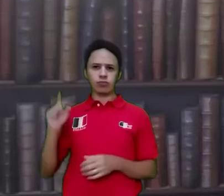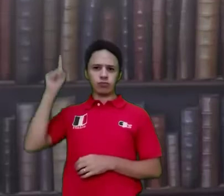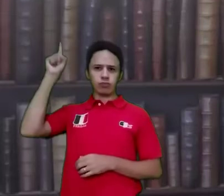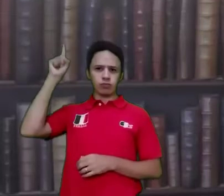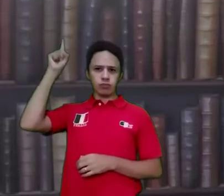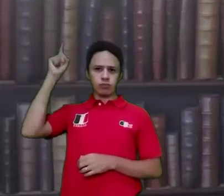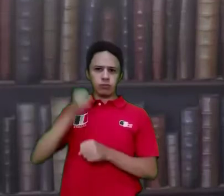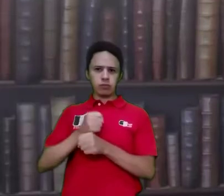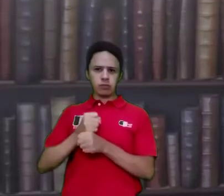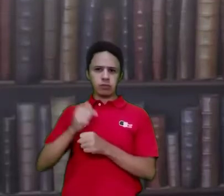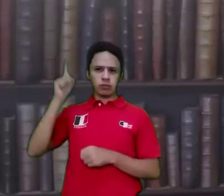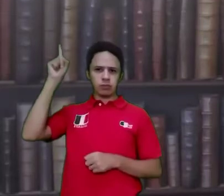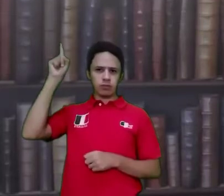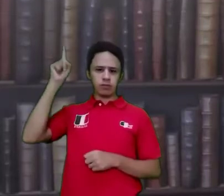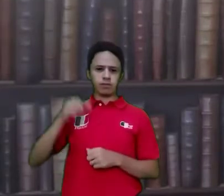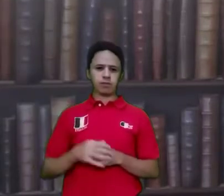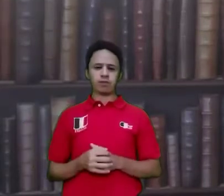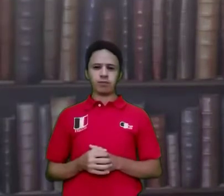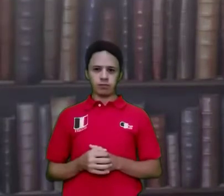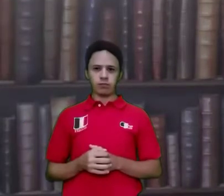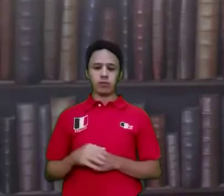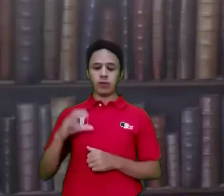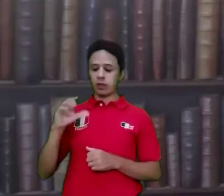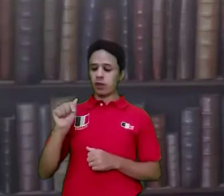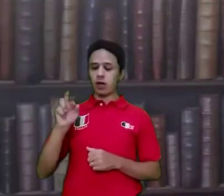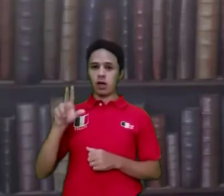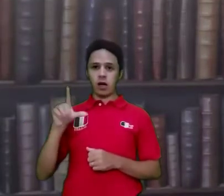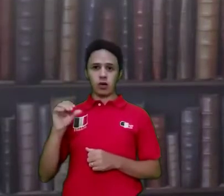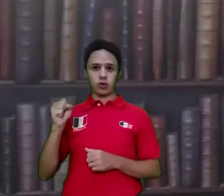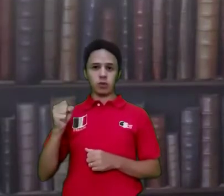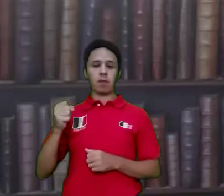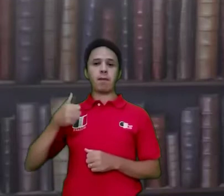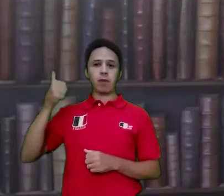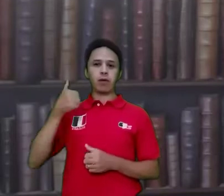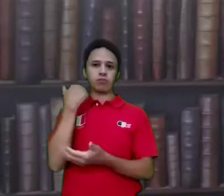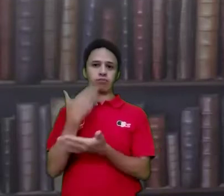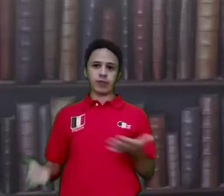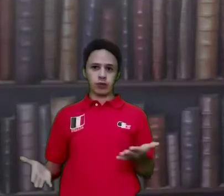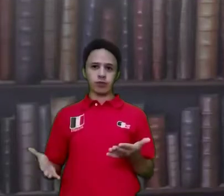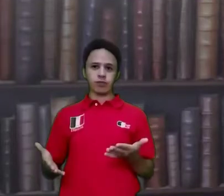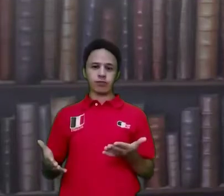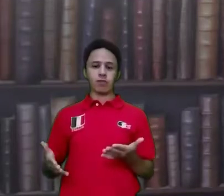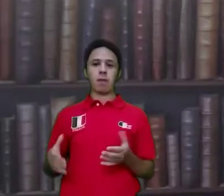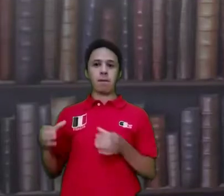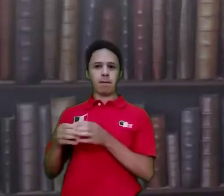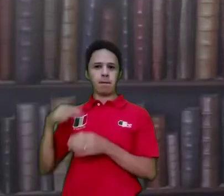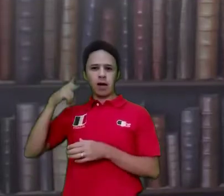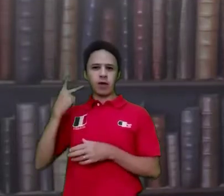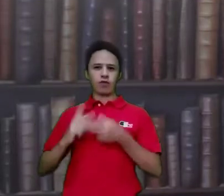a 1649. Carlos I foi derrotado. Vitória do